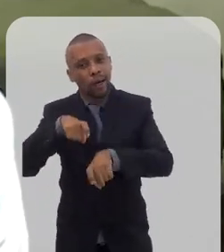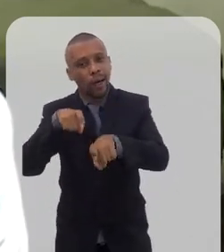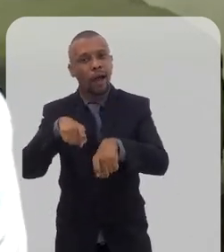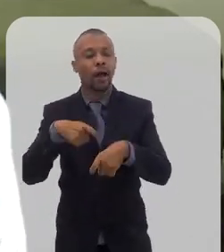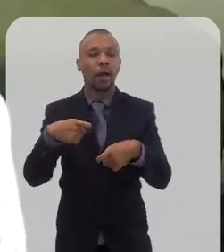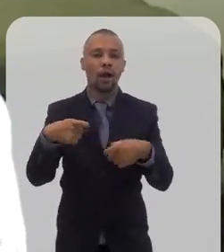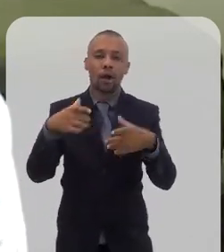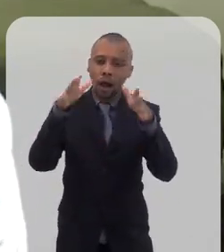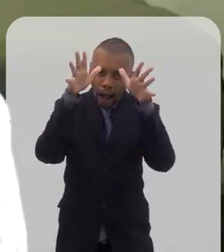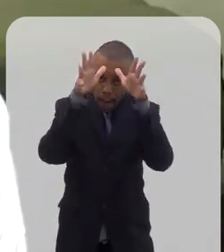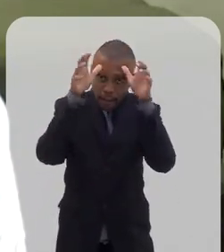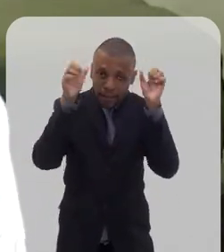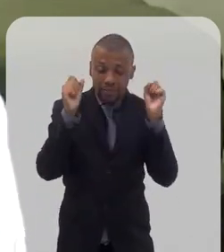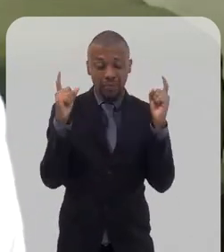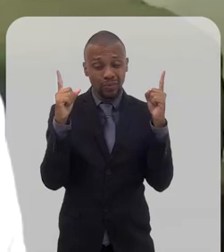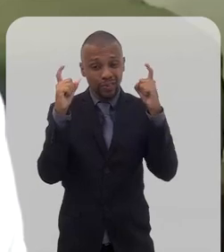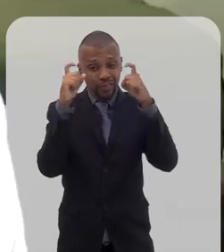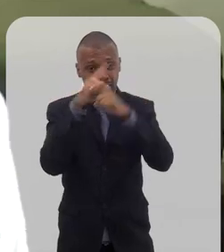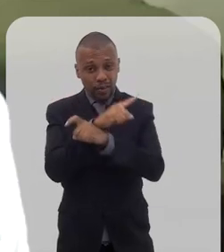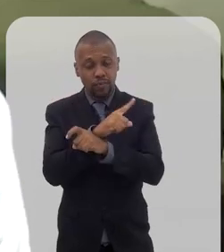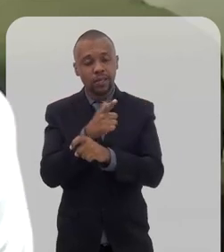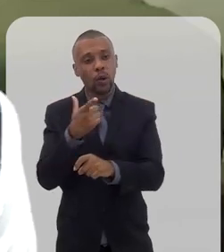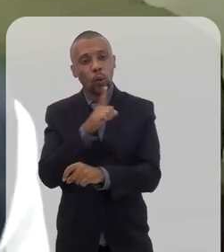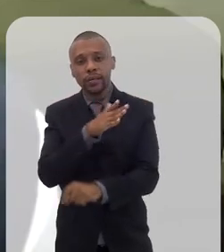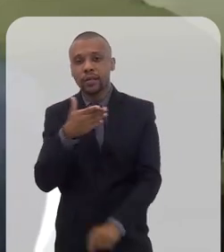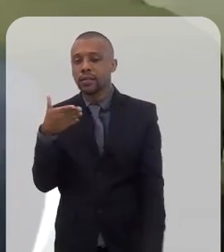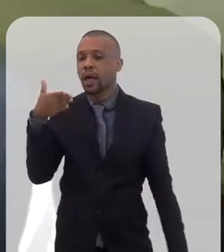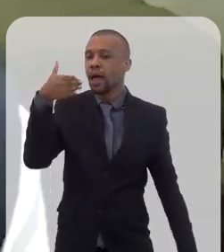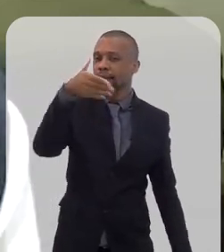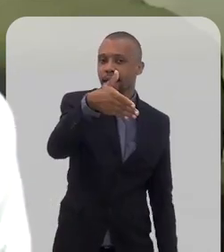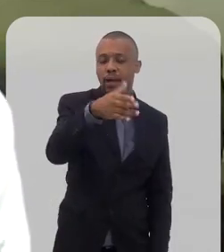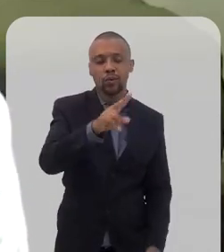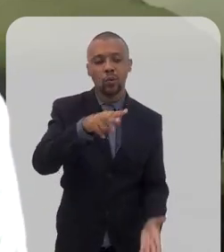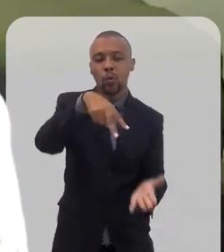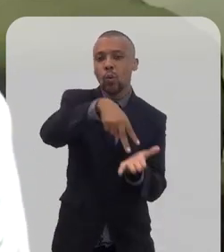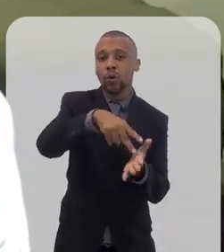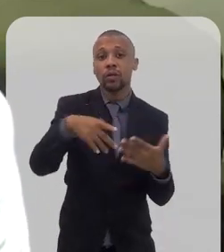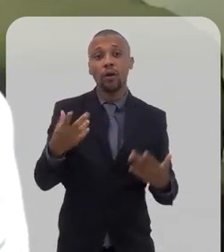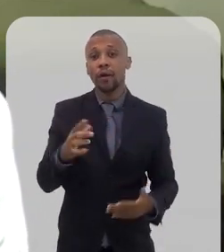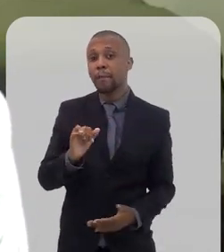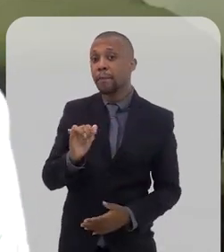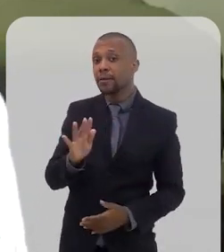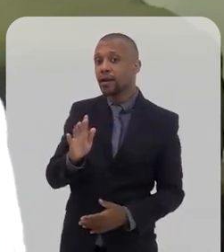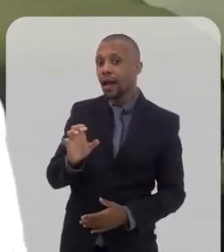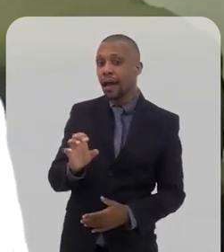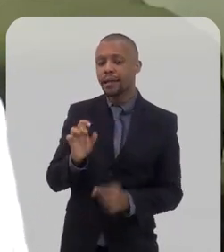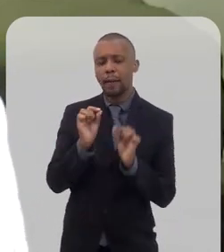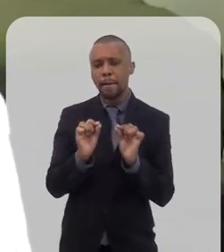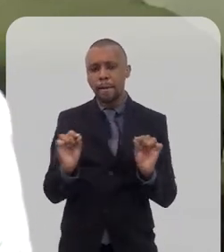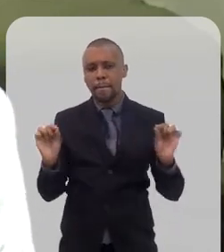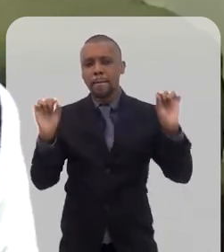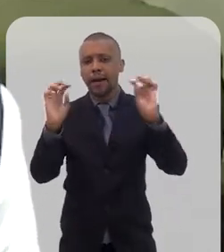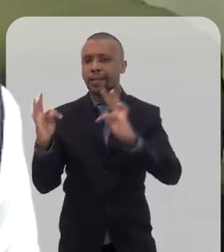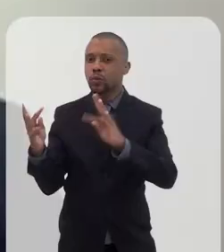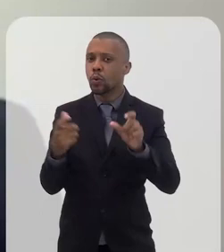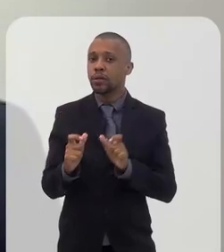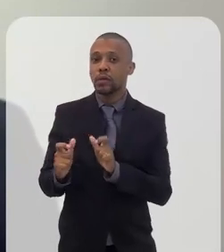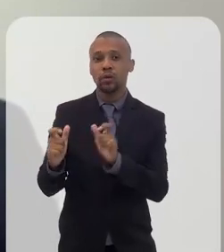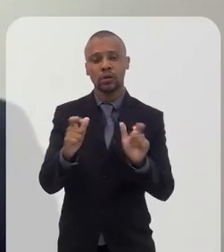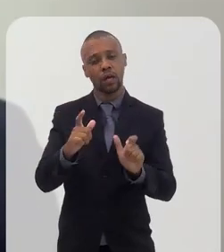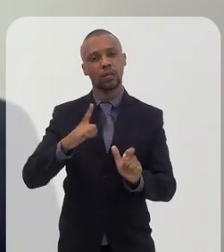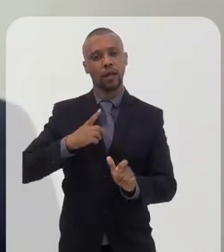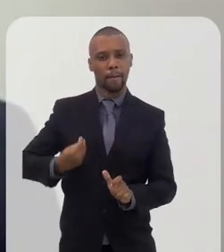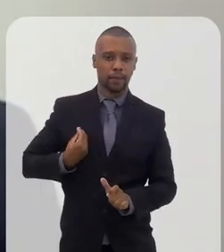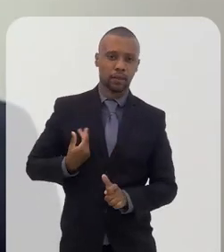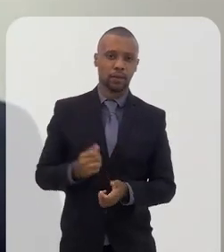a Amazônia, que é sempre uma grande dificuldade de logística. Então, o IBGE está presente em todos esses lugares. E como é que funciona